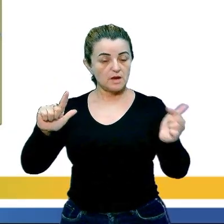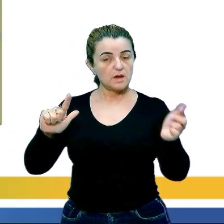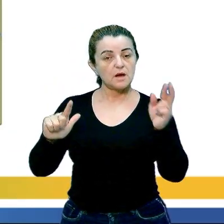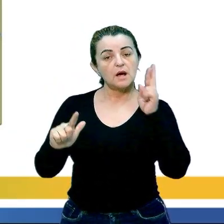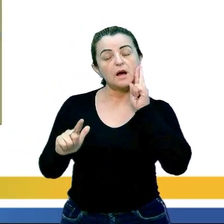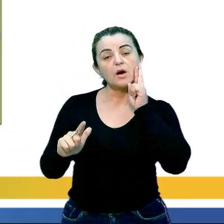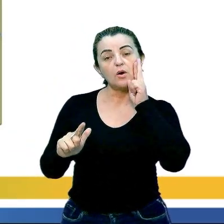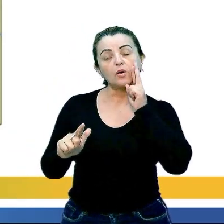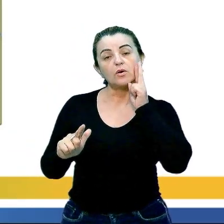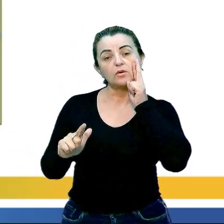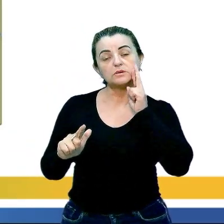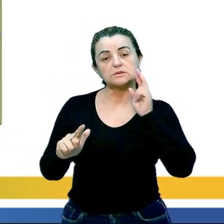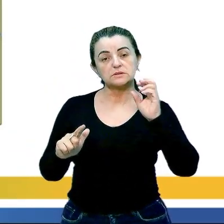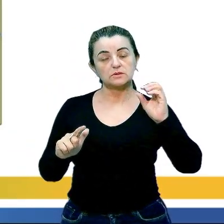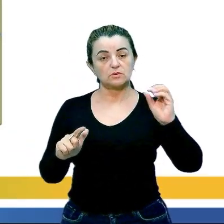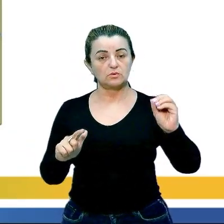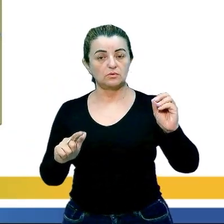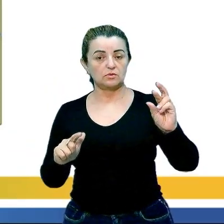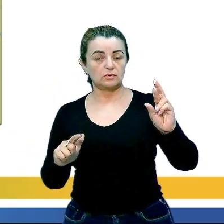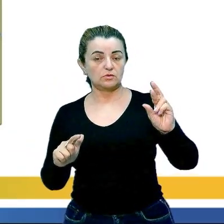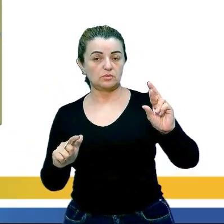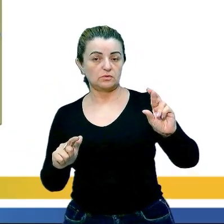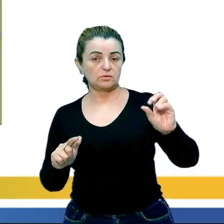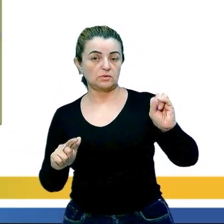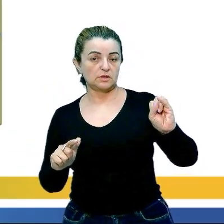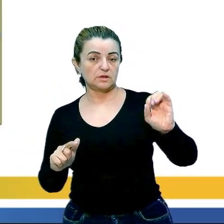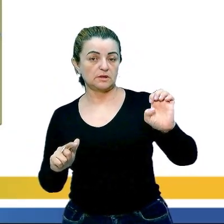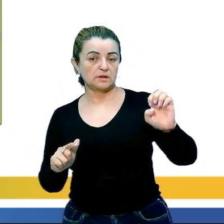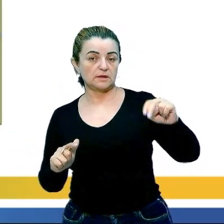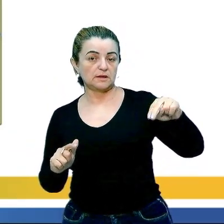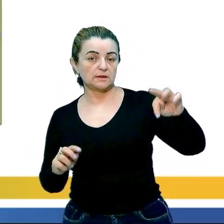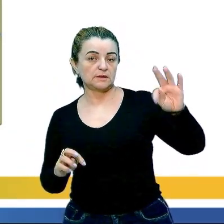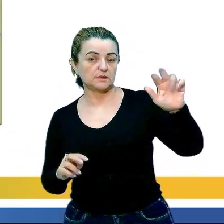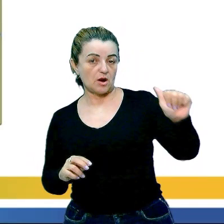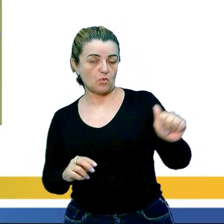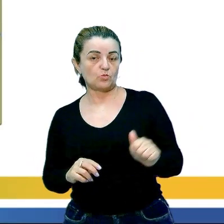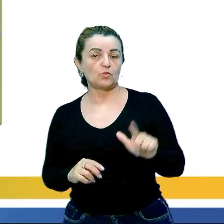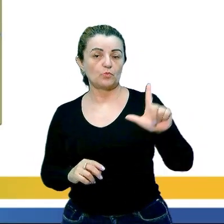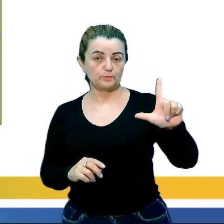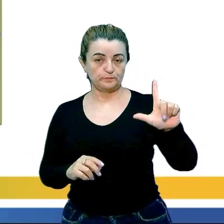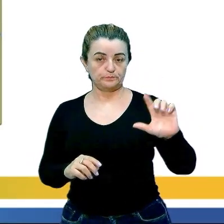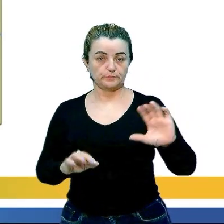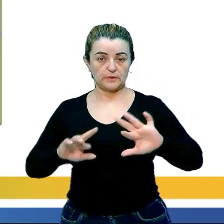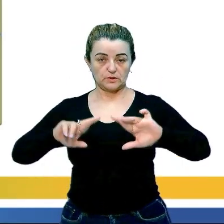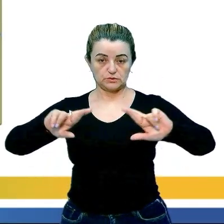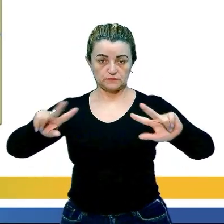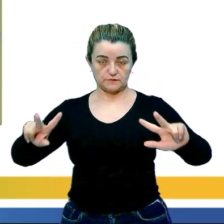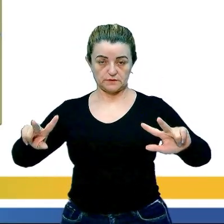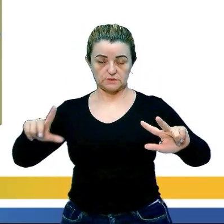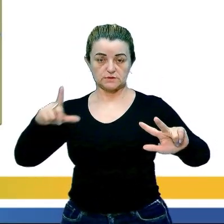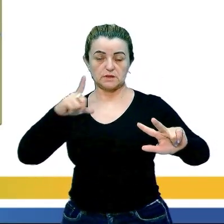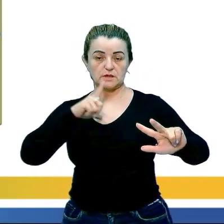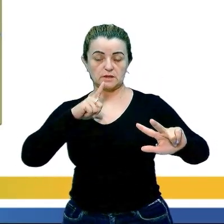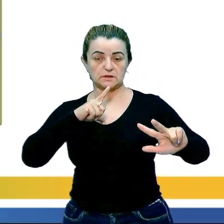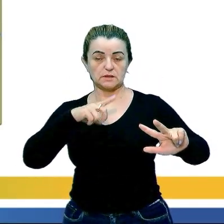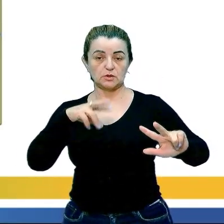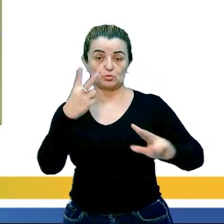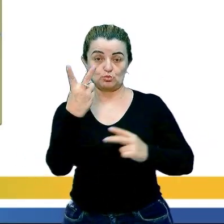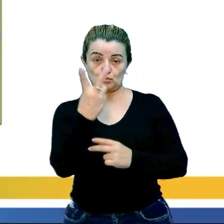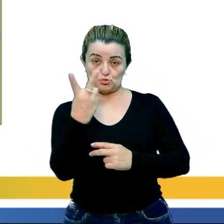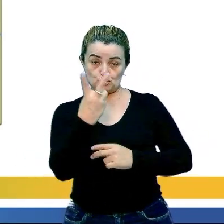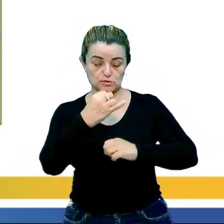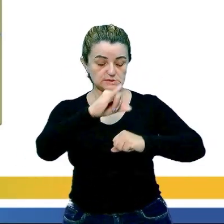prestem bastante atenção ali, como que agora também vai ter duas capitais, Roma na parte